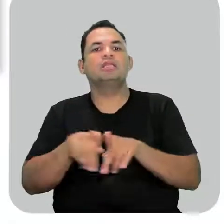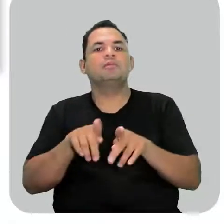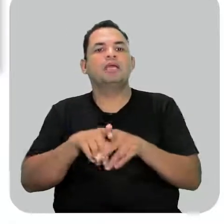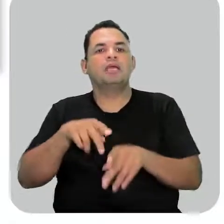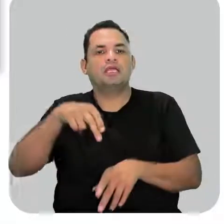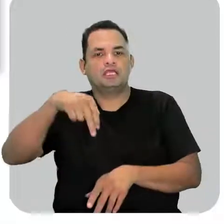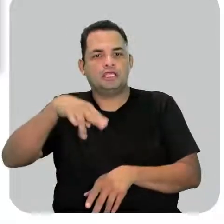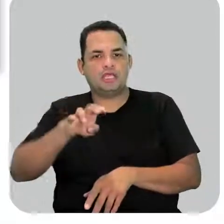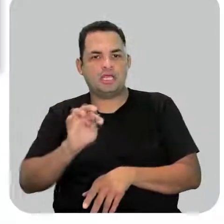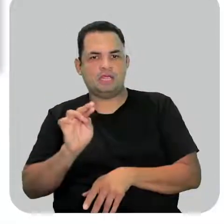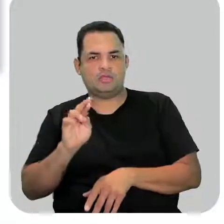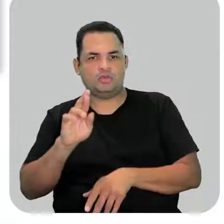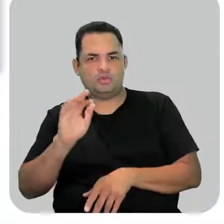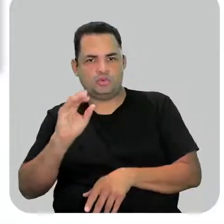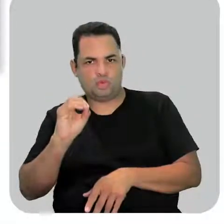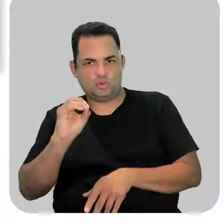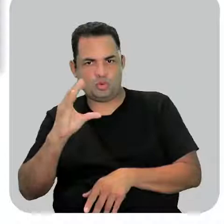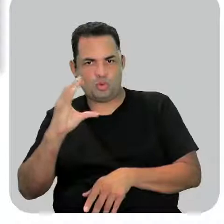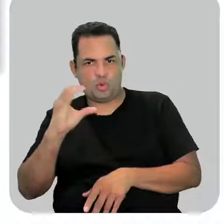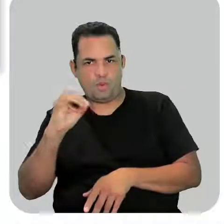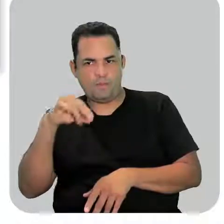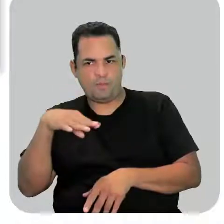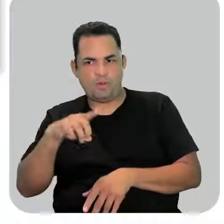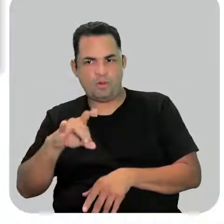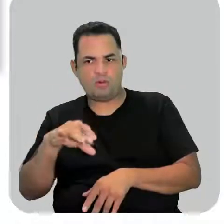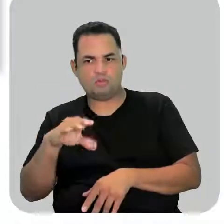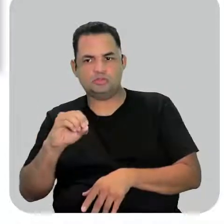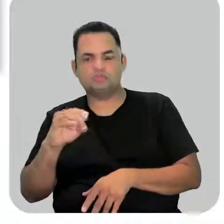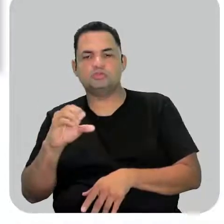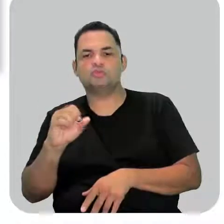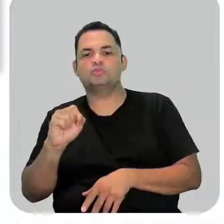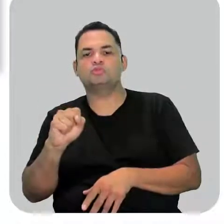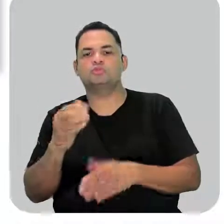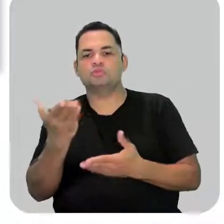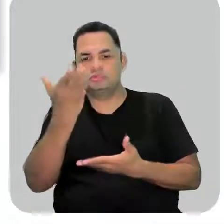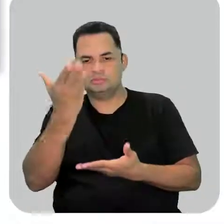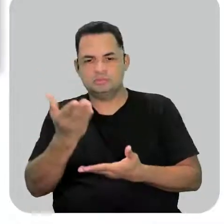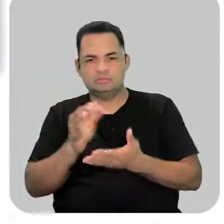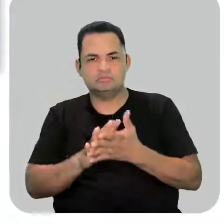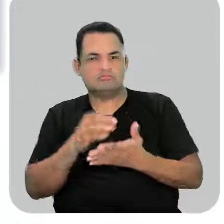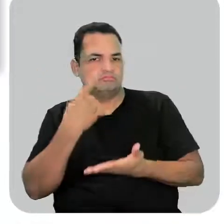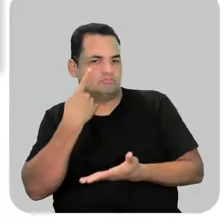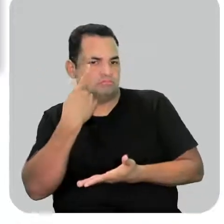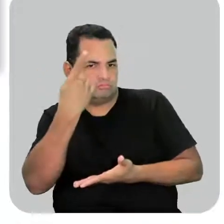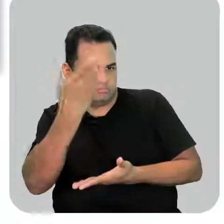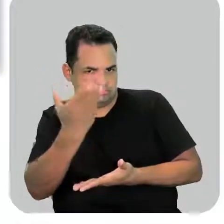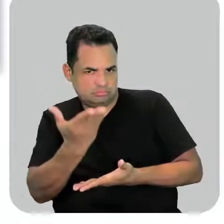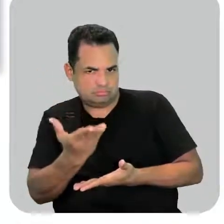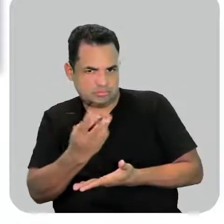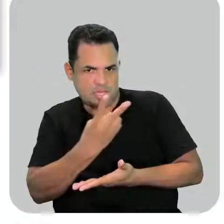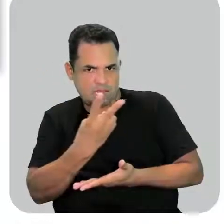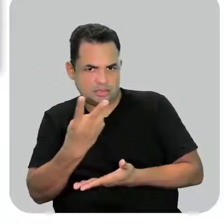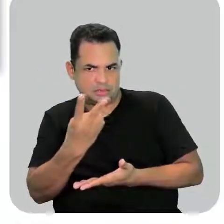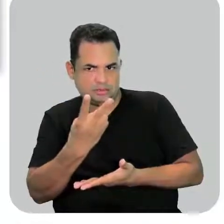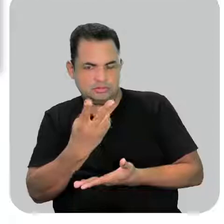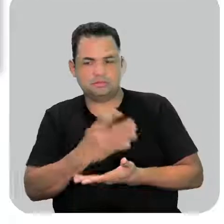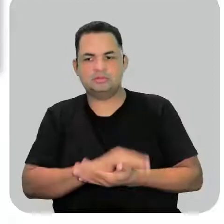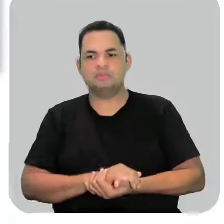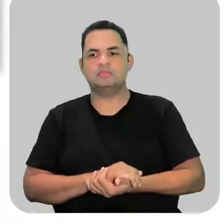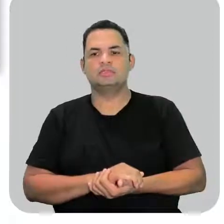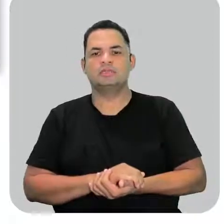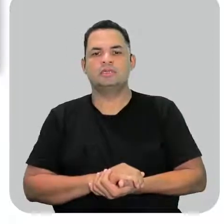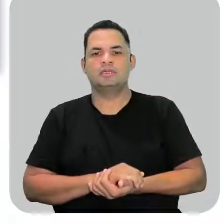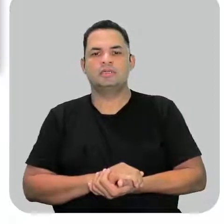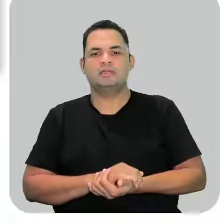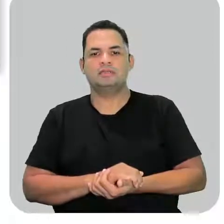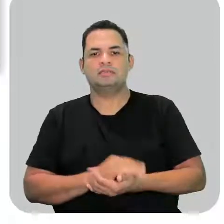nitrocompostos. Prestem muita atenção, viu, pessoal? Principalmente quando a gente estiver trabalhando essas duas funções. Por